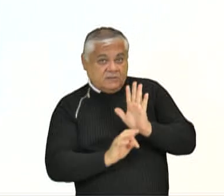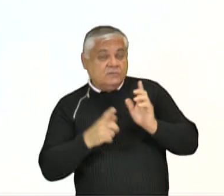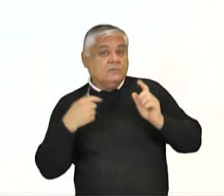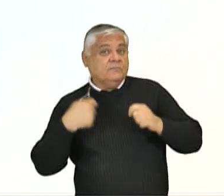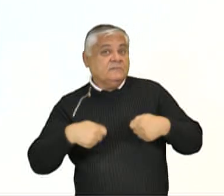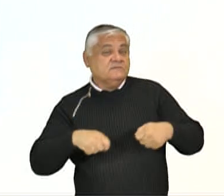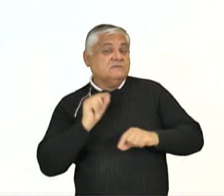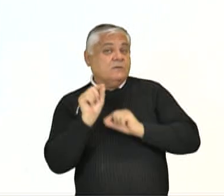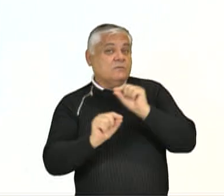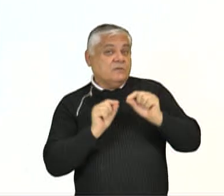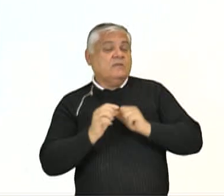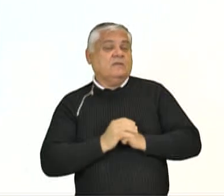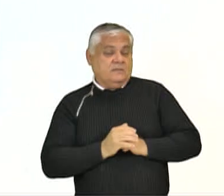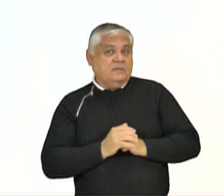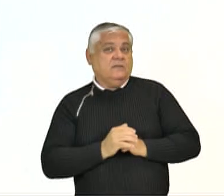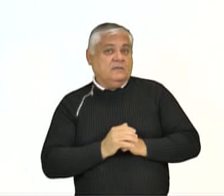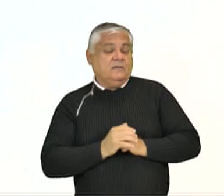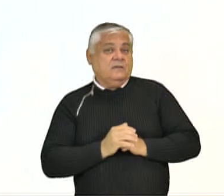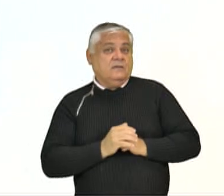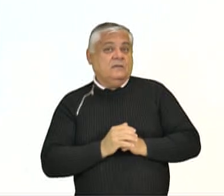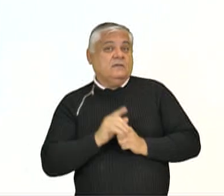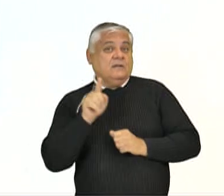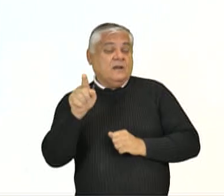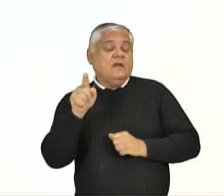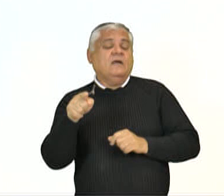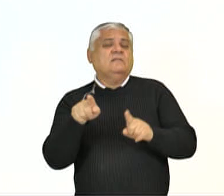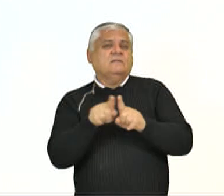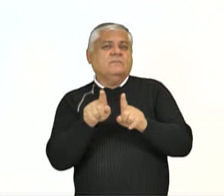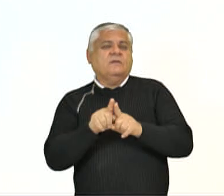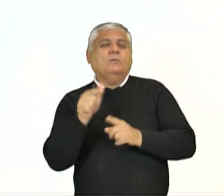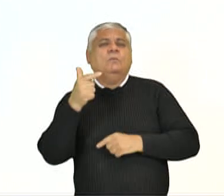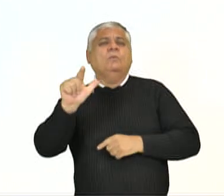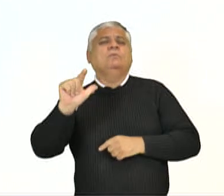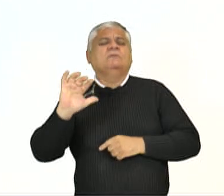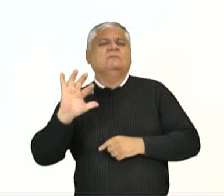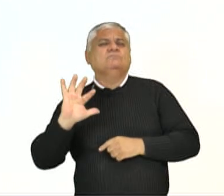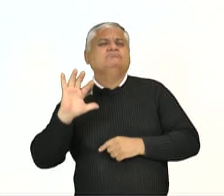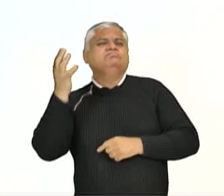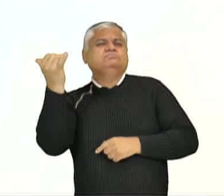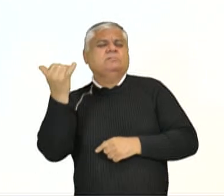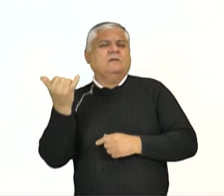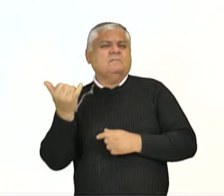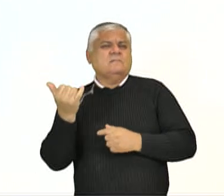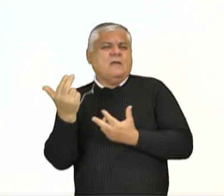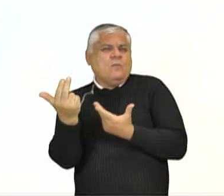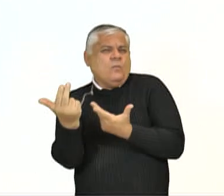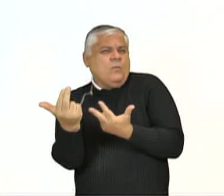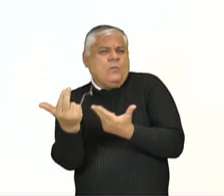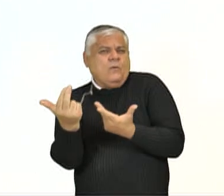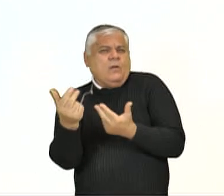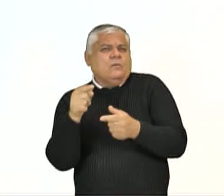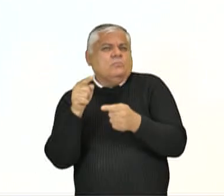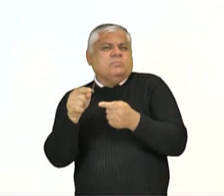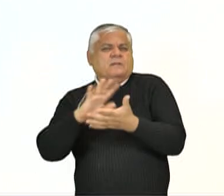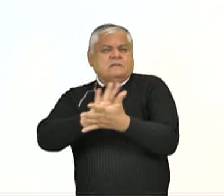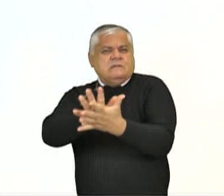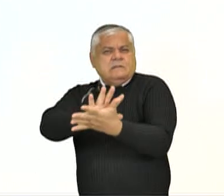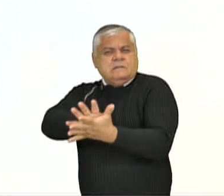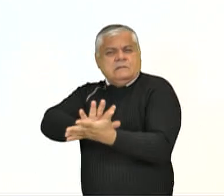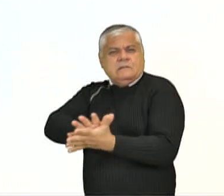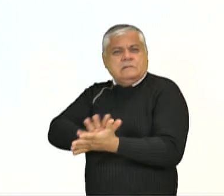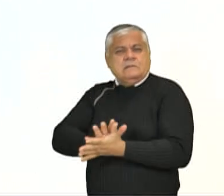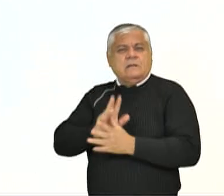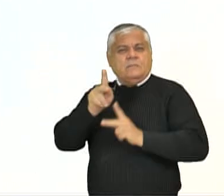nós tratamos agora sobre o leste europeu e outros acontecimentos semelhantes relacionados à limpeza